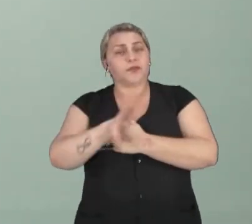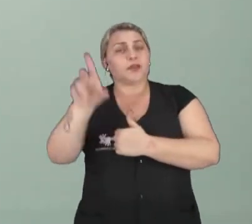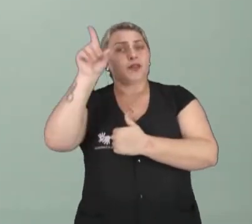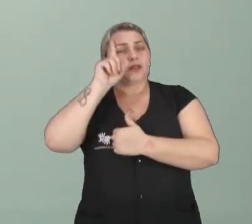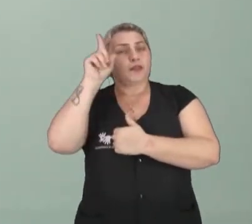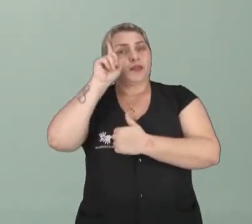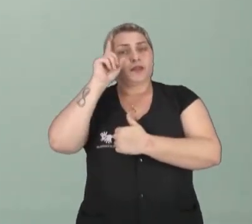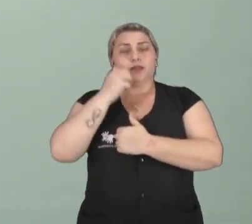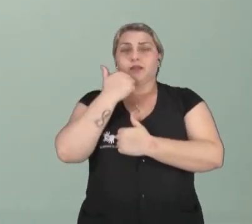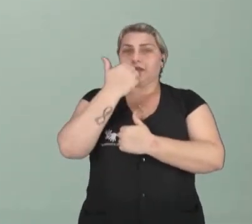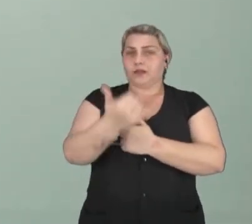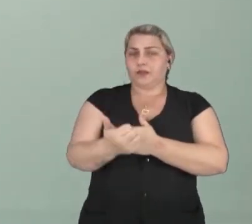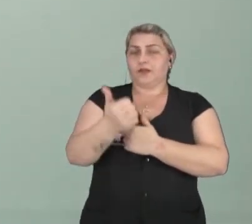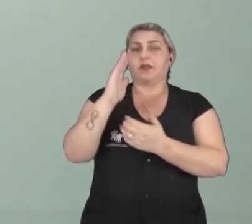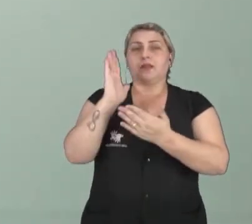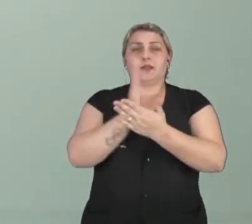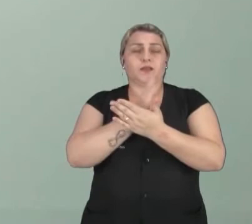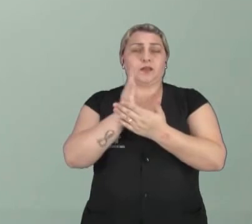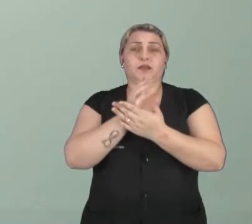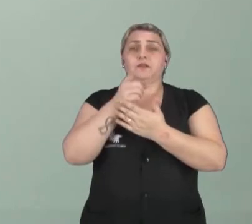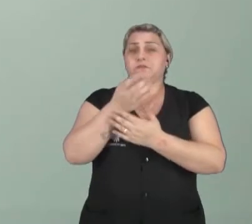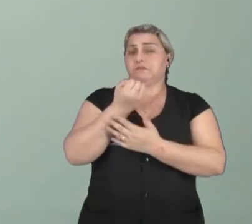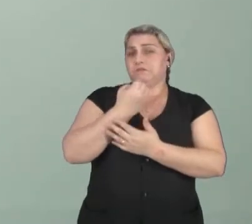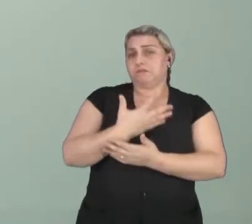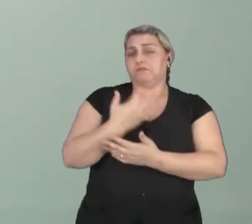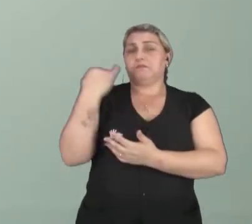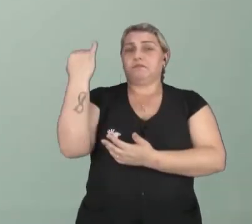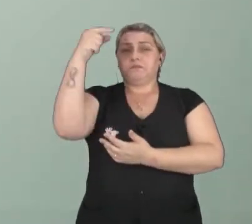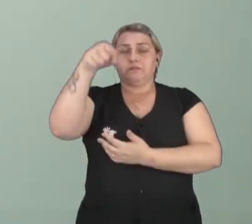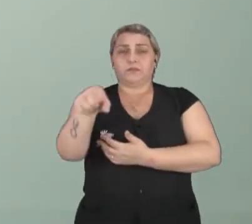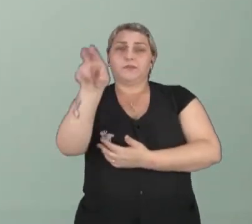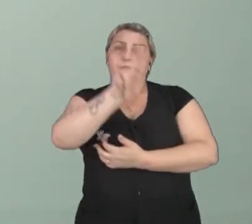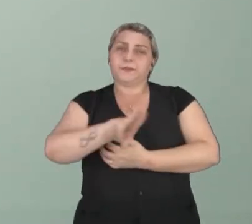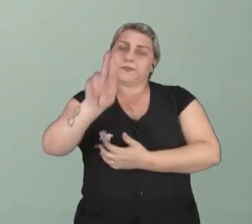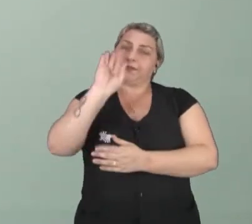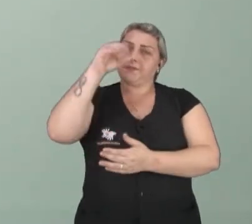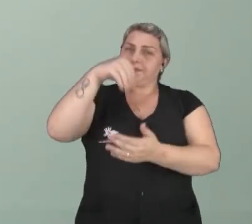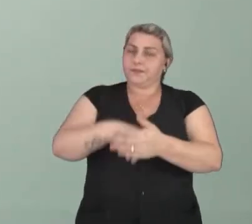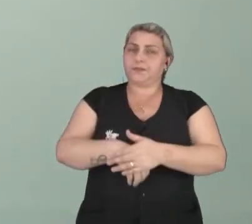dia também, tá? Se algum fizer sentido para você, você o use aí